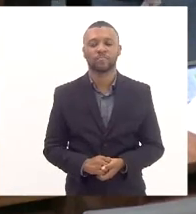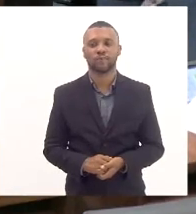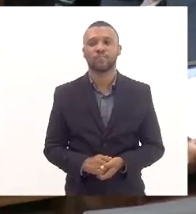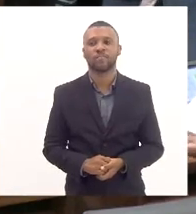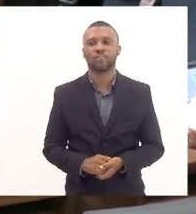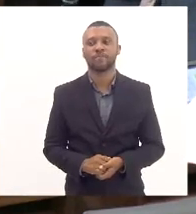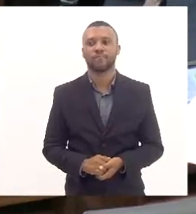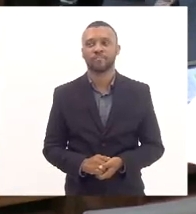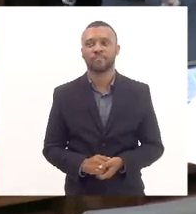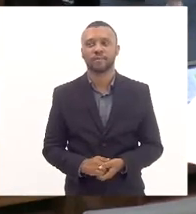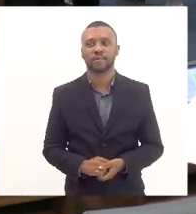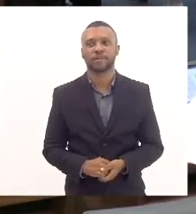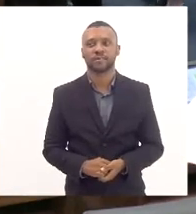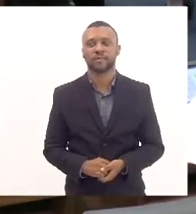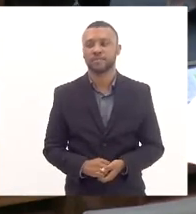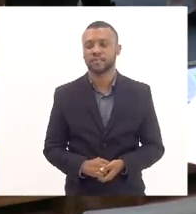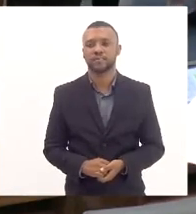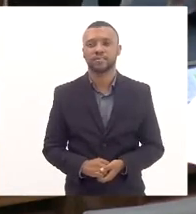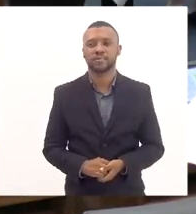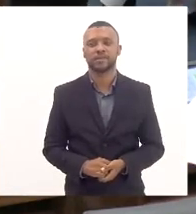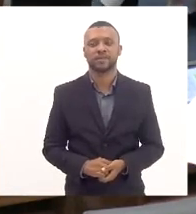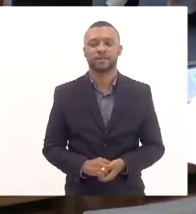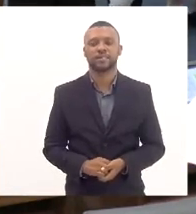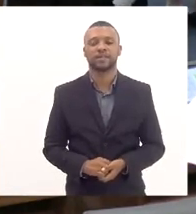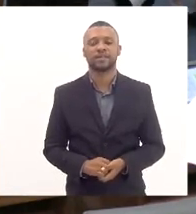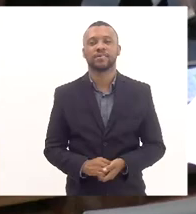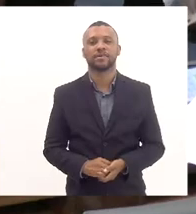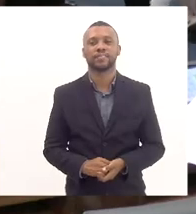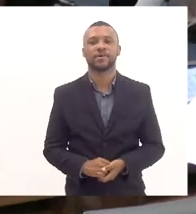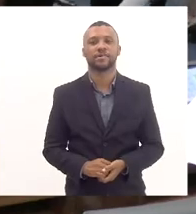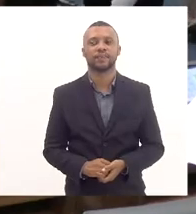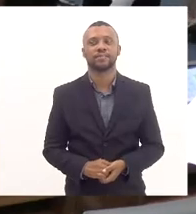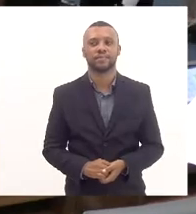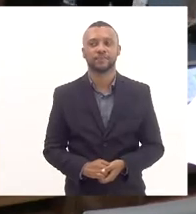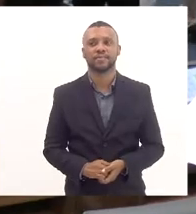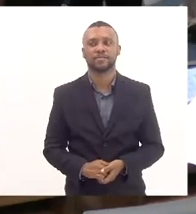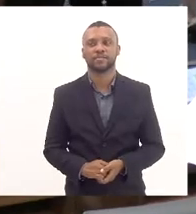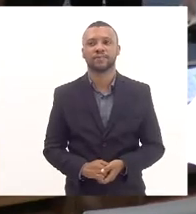E aí E aí